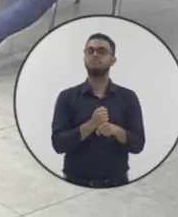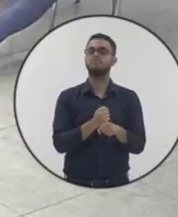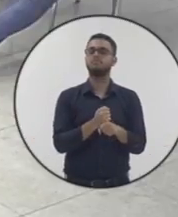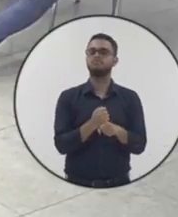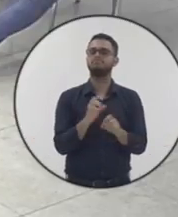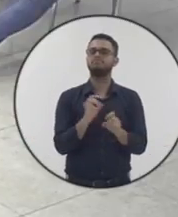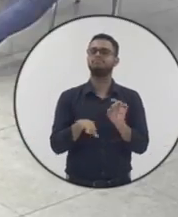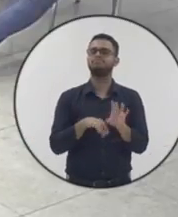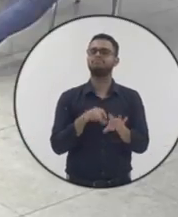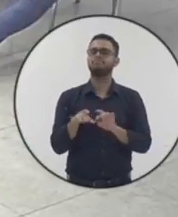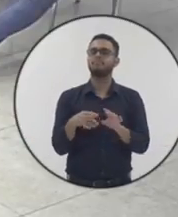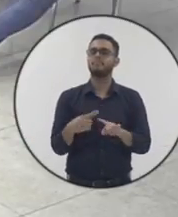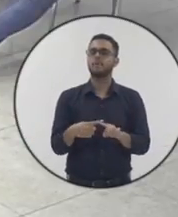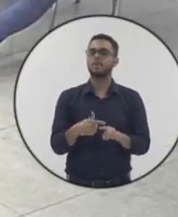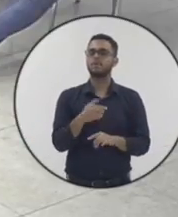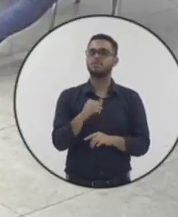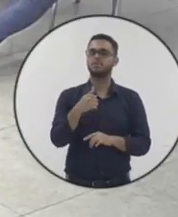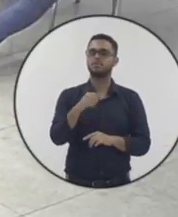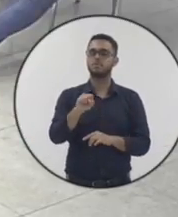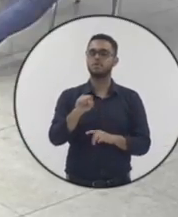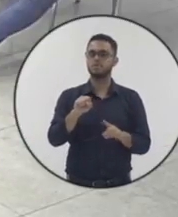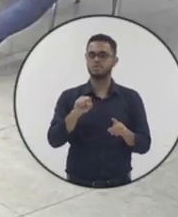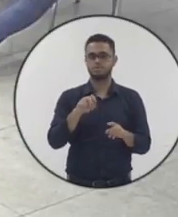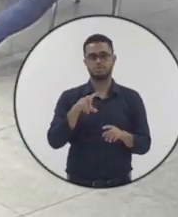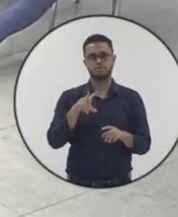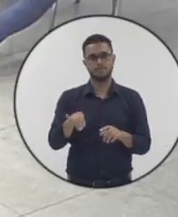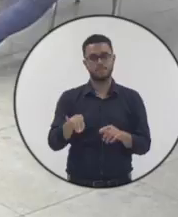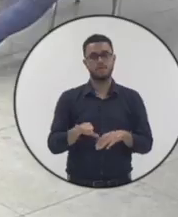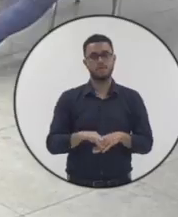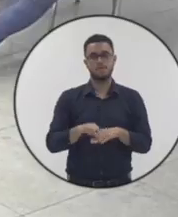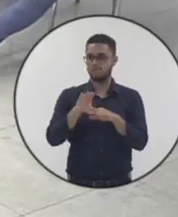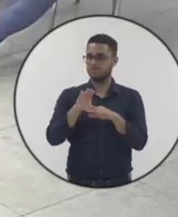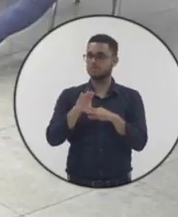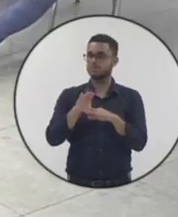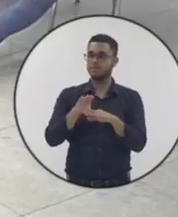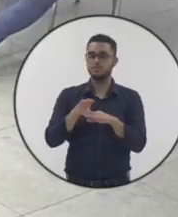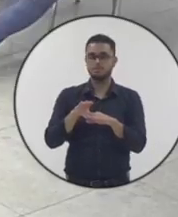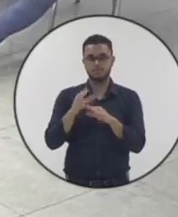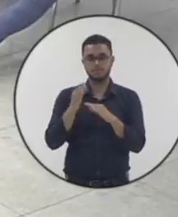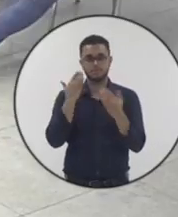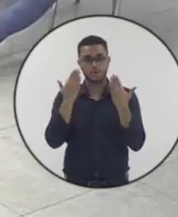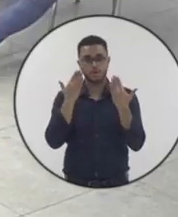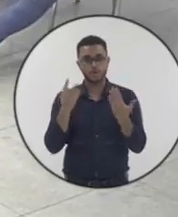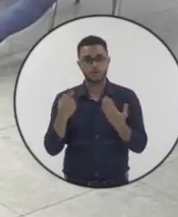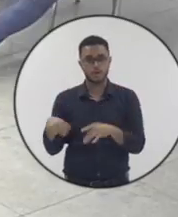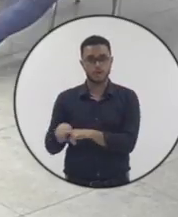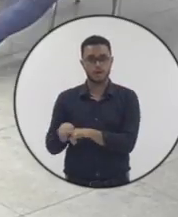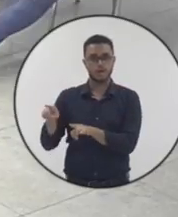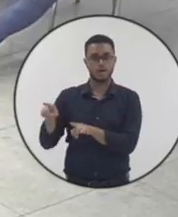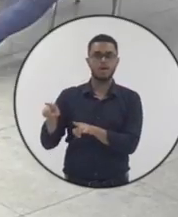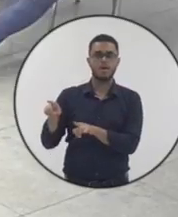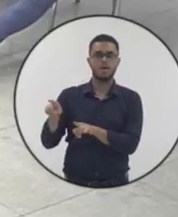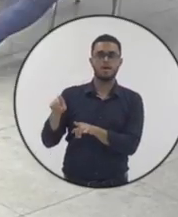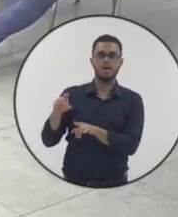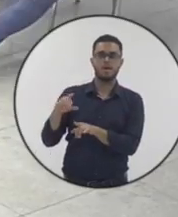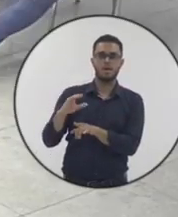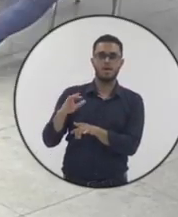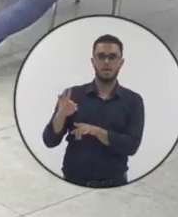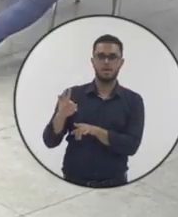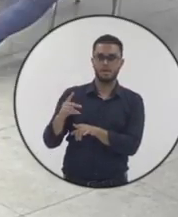isso. 2018 é o ano em que o Sistema Conselho de Psicologia, numa parceria do Conselho Federal de Psicologia com a